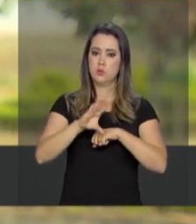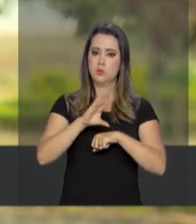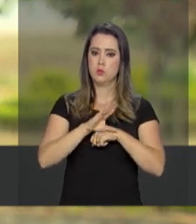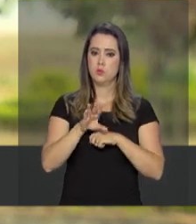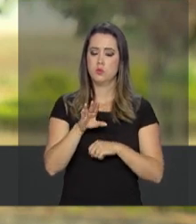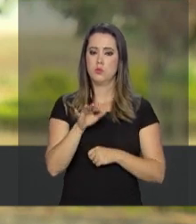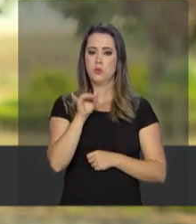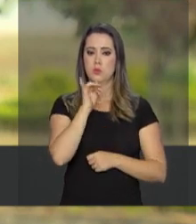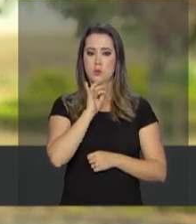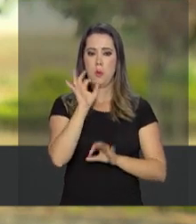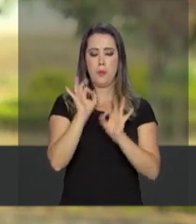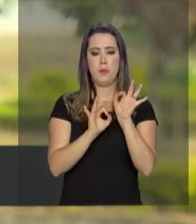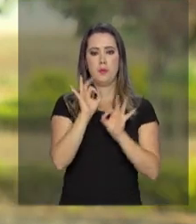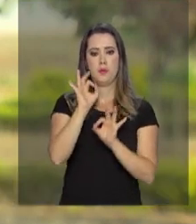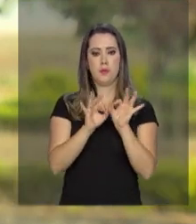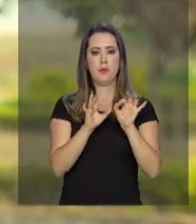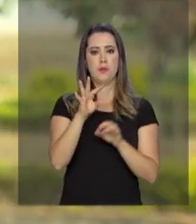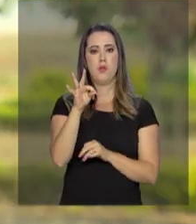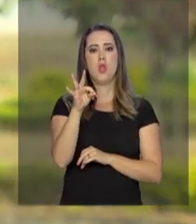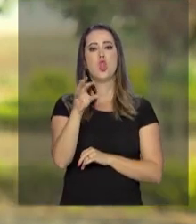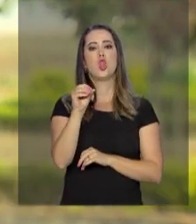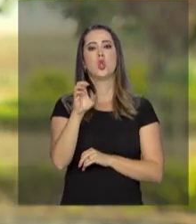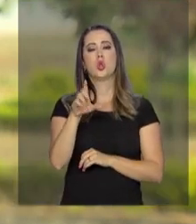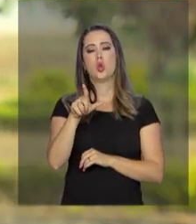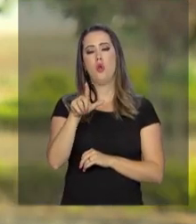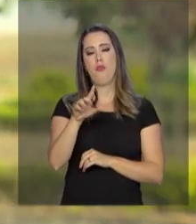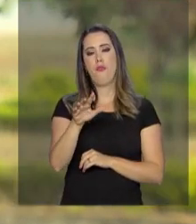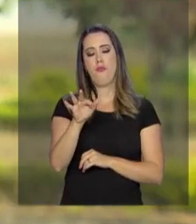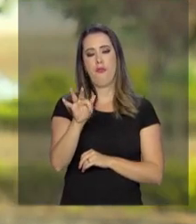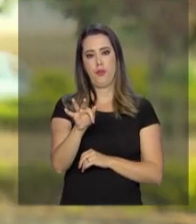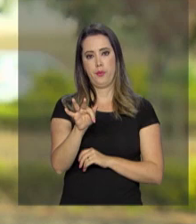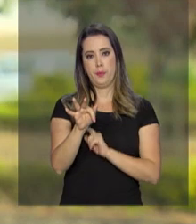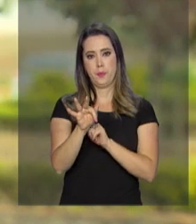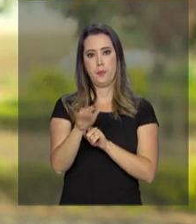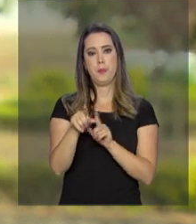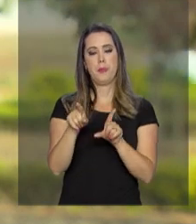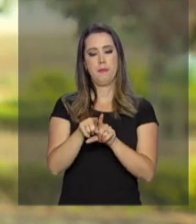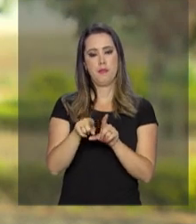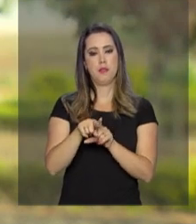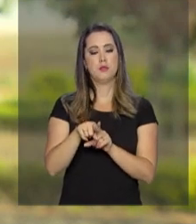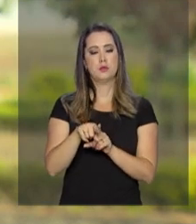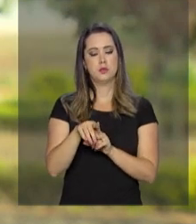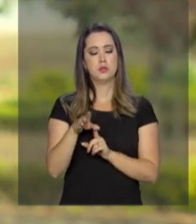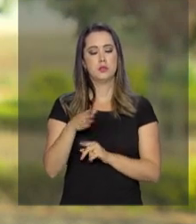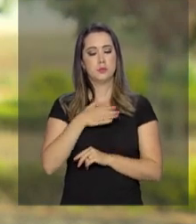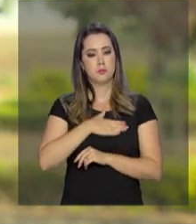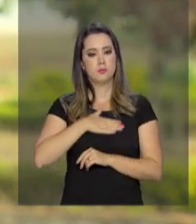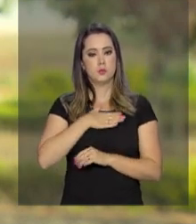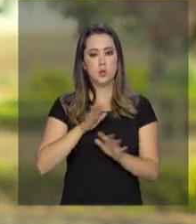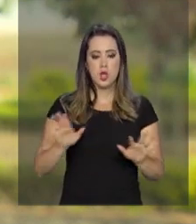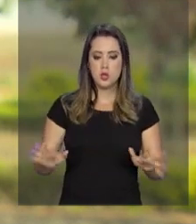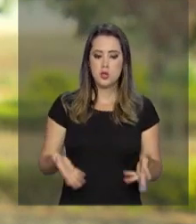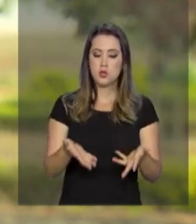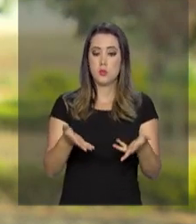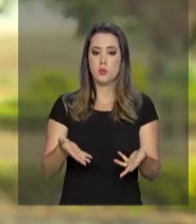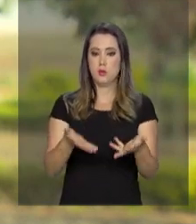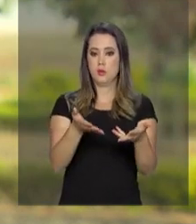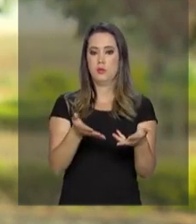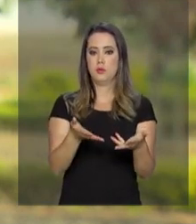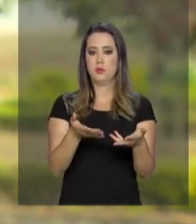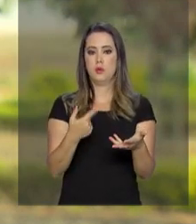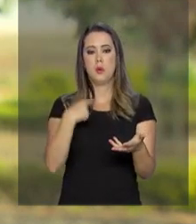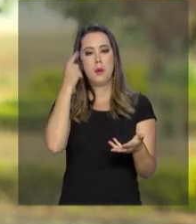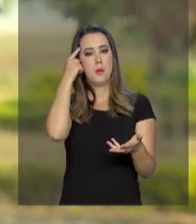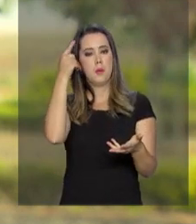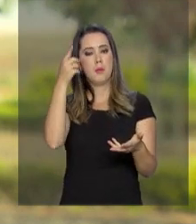o preparatório do top e me interessasse também é e estimulou muito mais a a